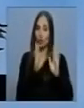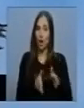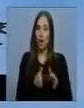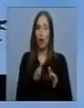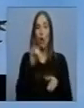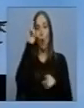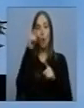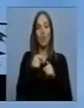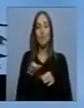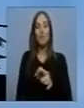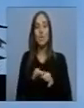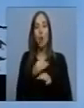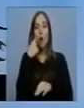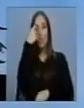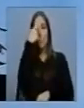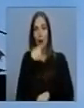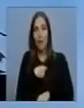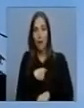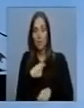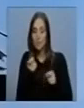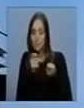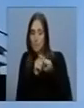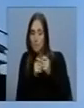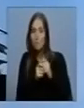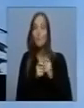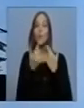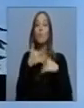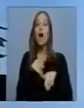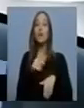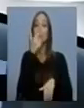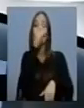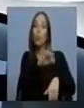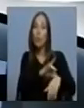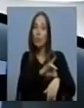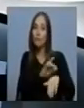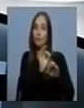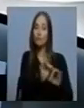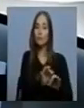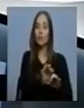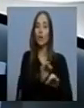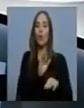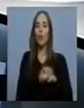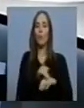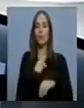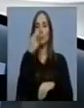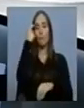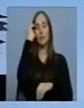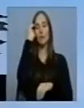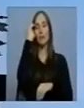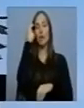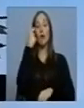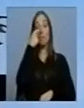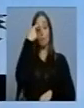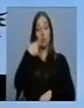as células humanas mexe em paciente portanto o que o que pressupõe que o próprio paciente